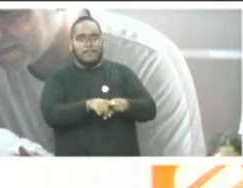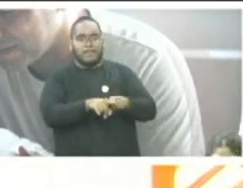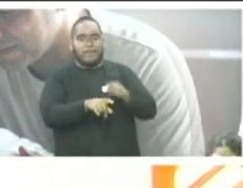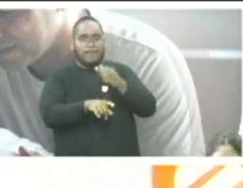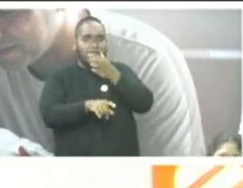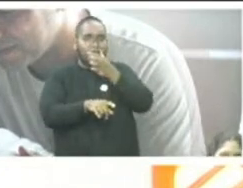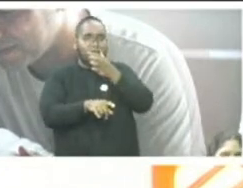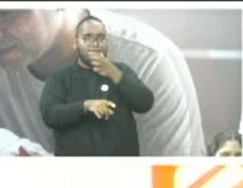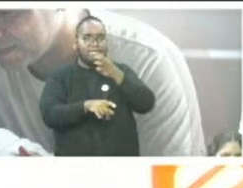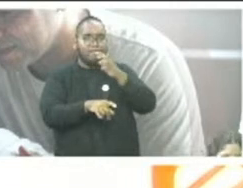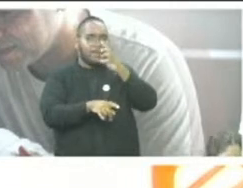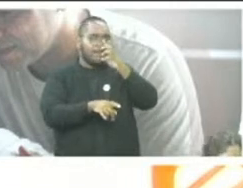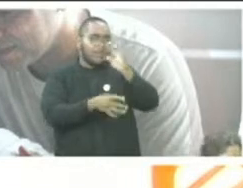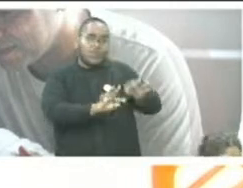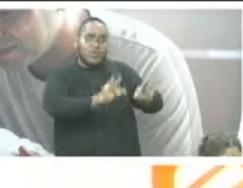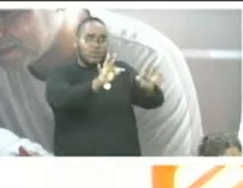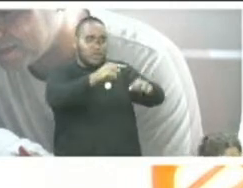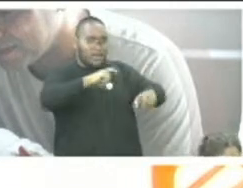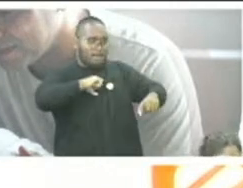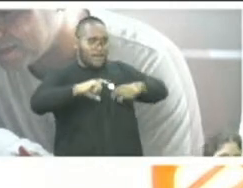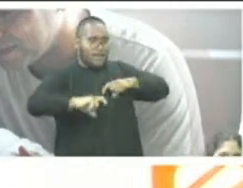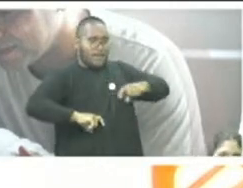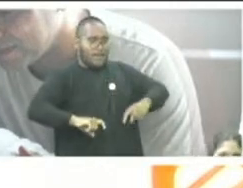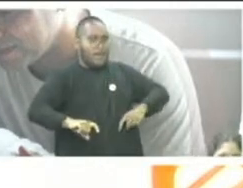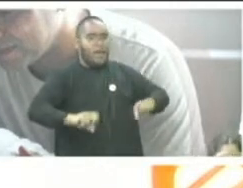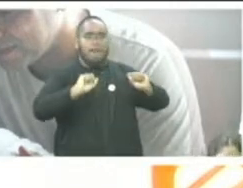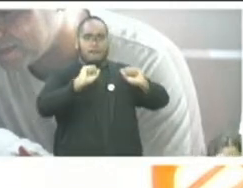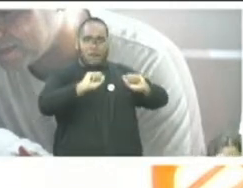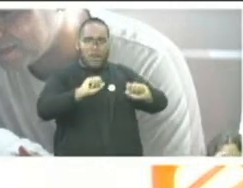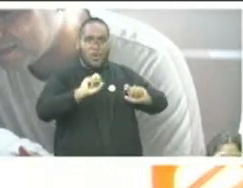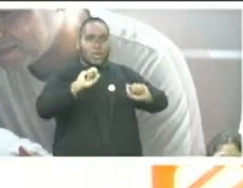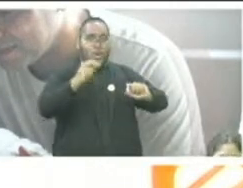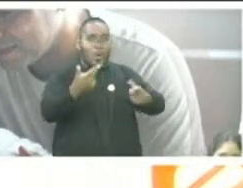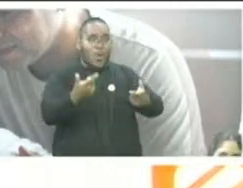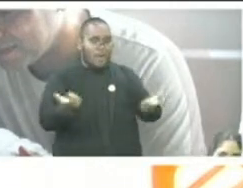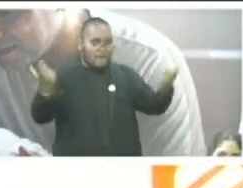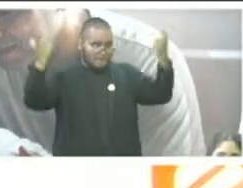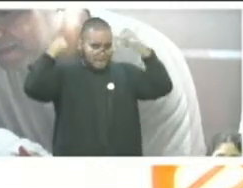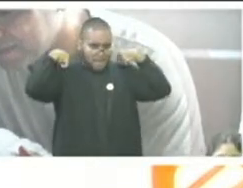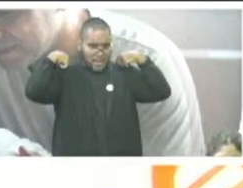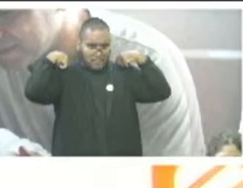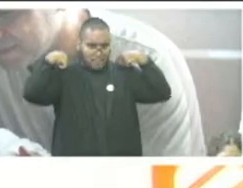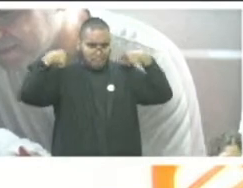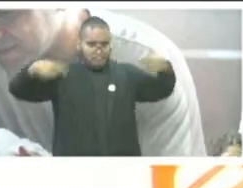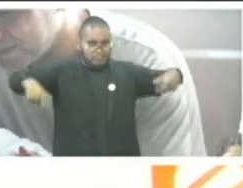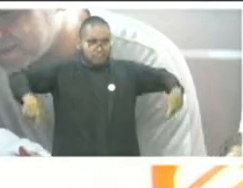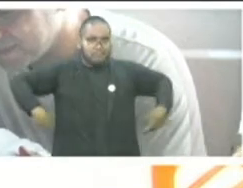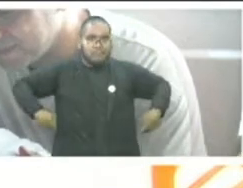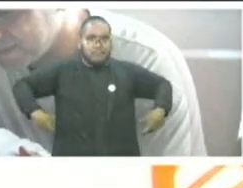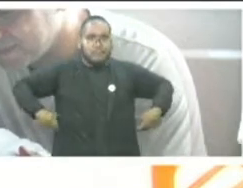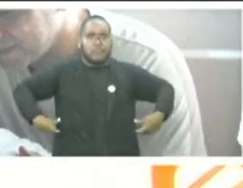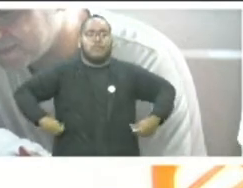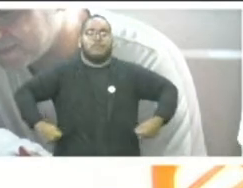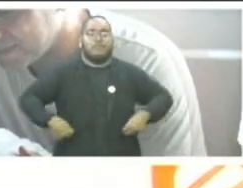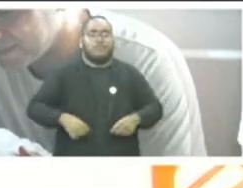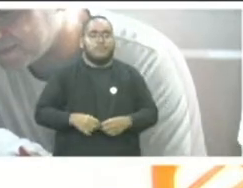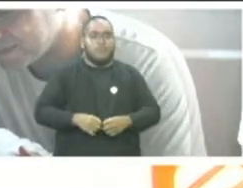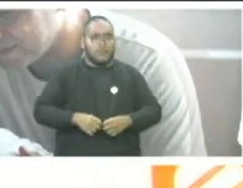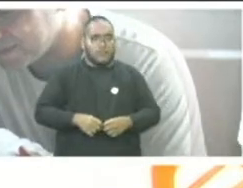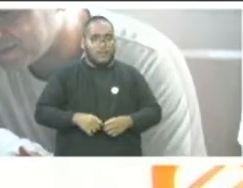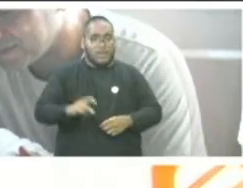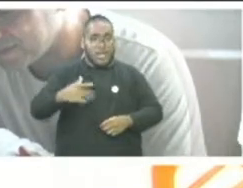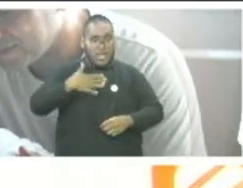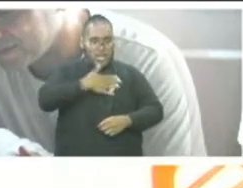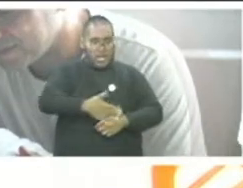monitoramento podem ser colocados na parte de trás ou na parte lateral do tórax, para que a parte superior do colo da mulher